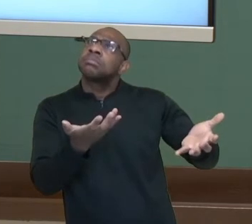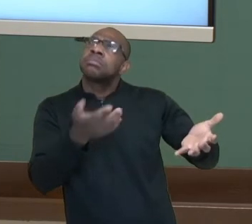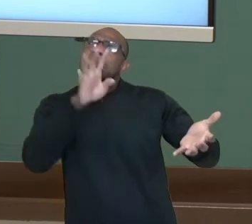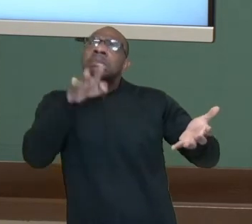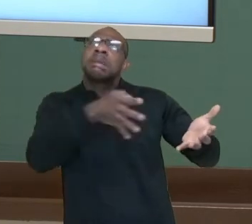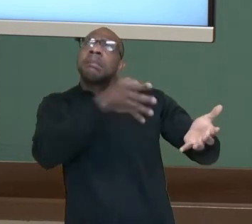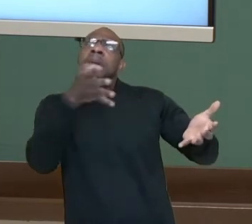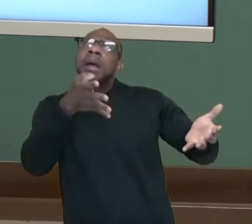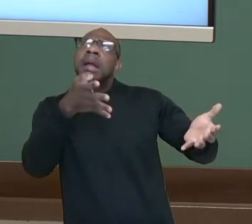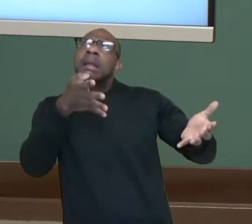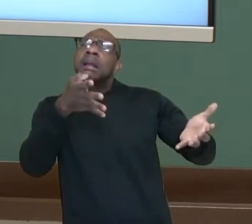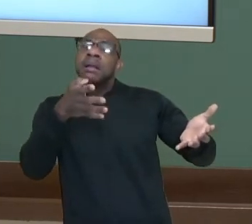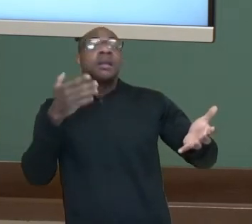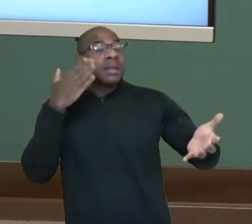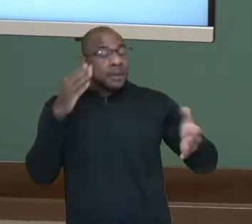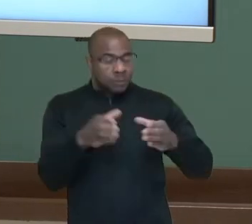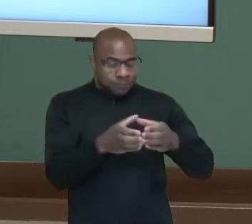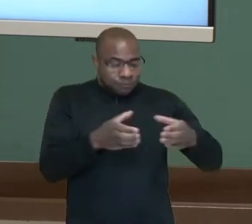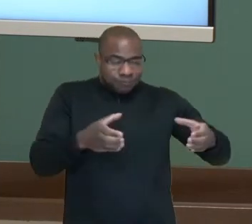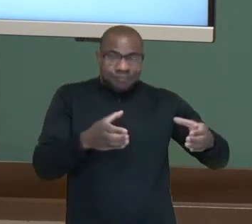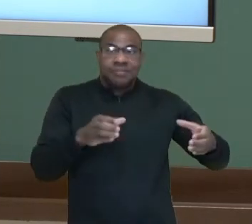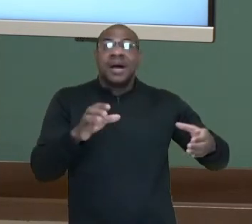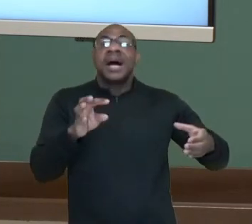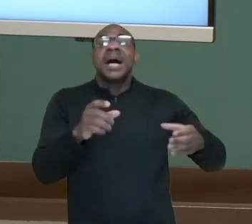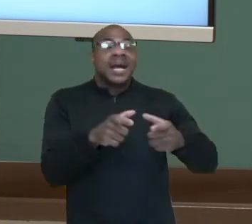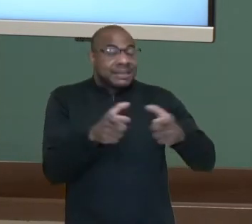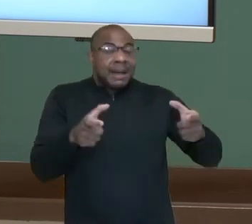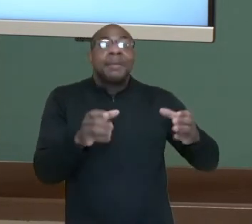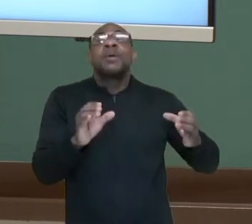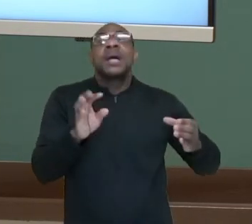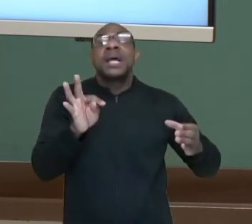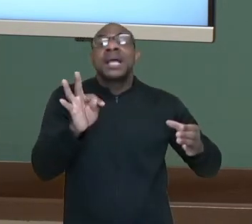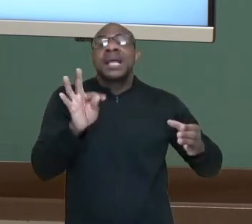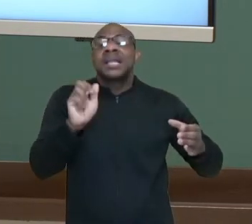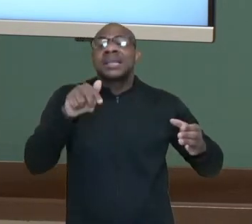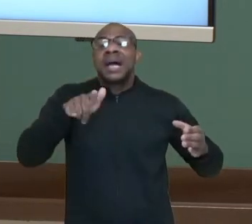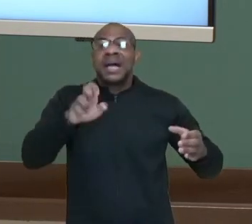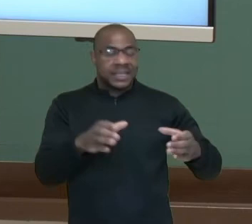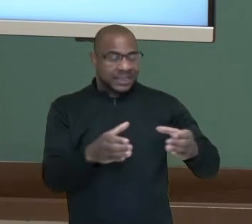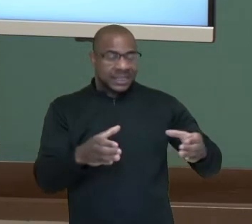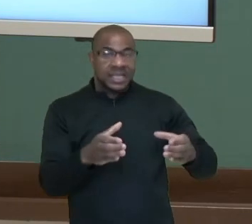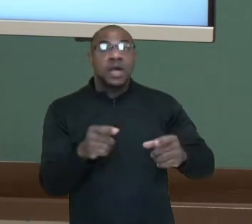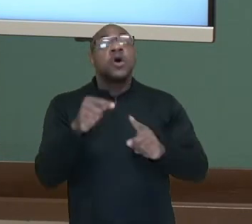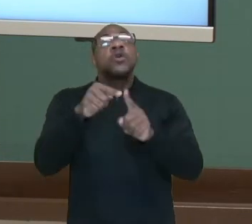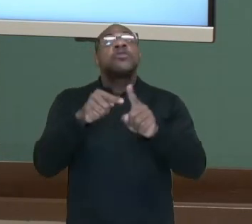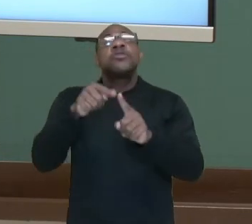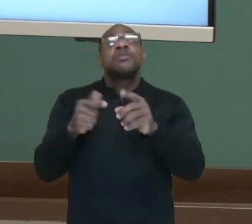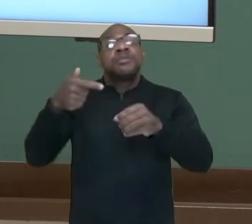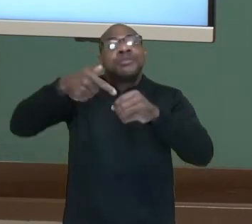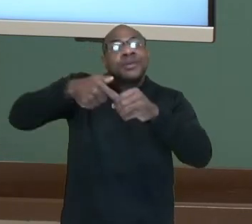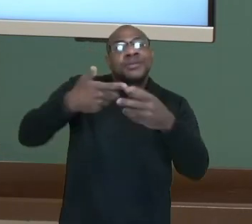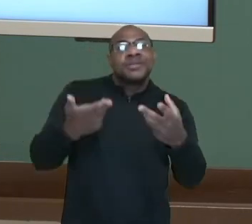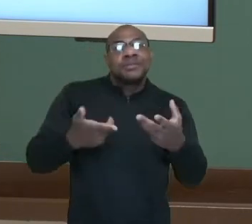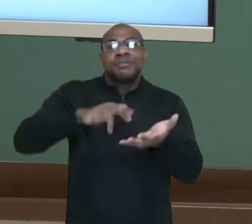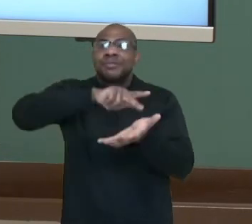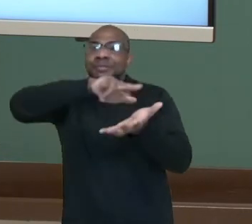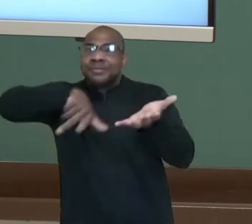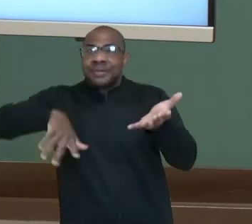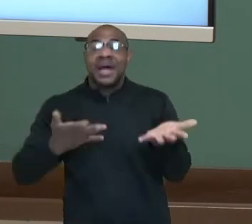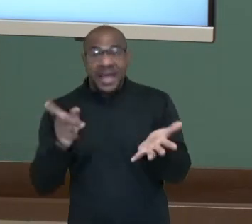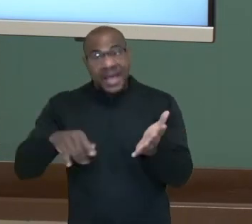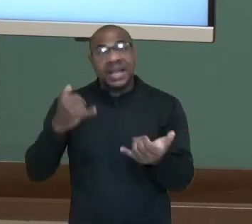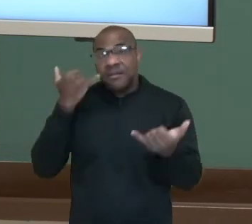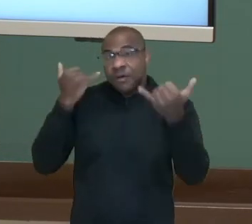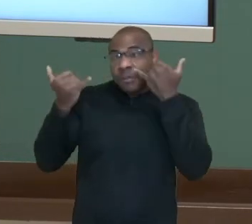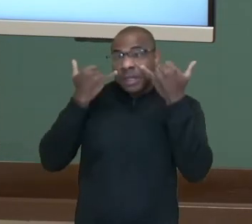aqui do tamanho do tanque, do tipo do combustível, do valor do combustível, né? Então, esses são os valores que eu